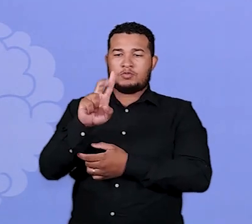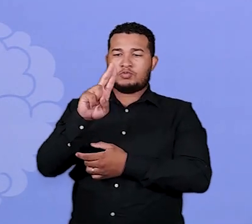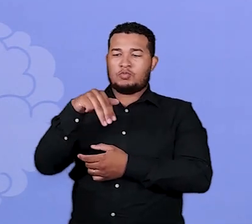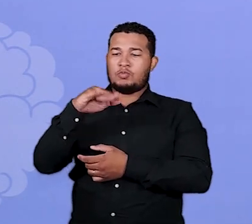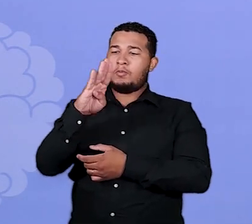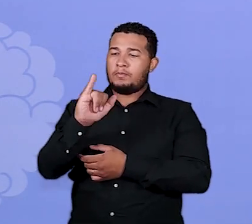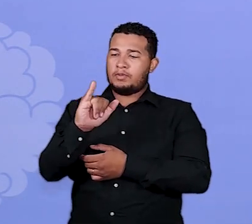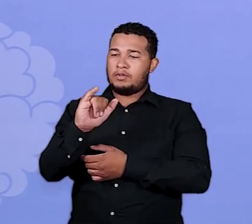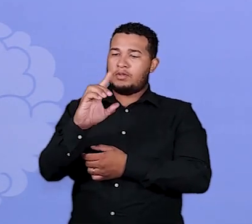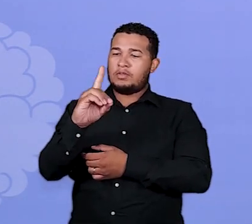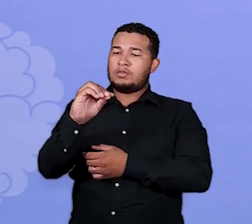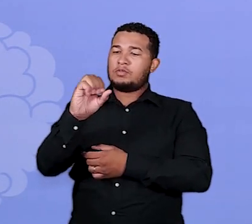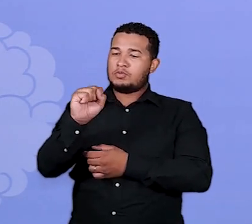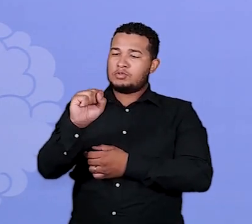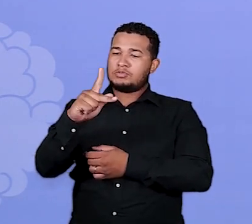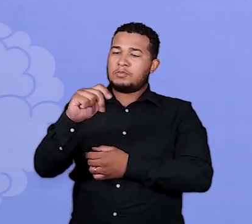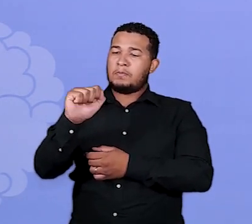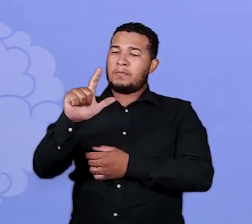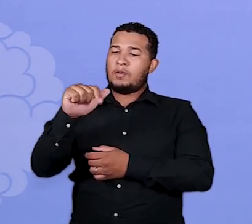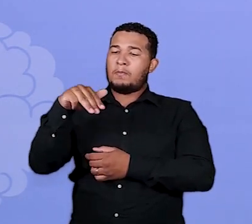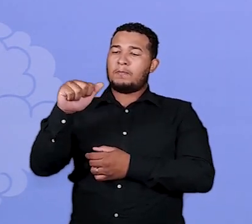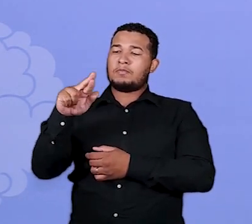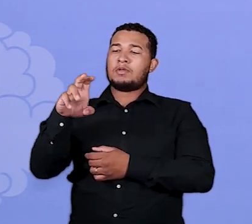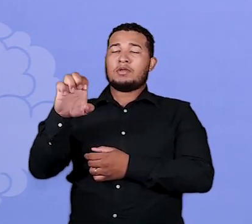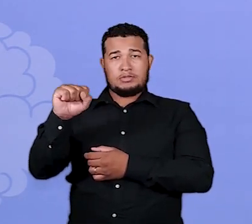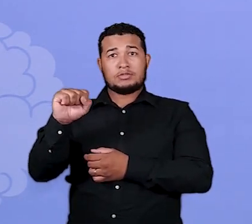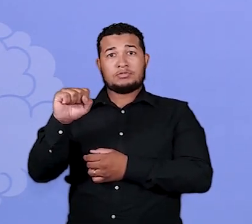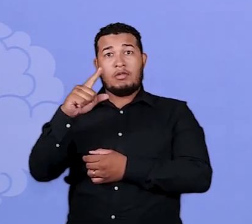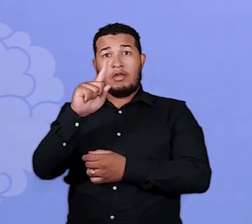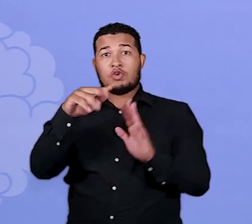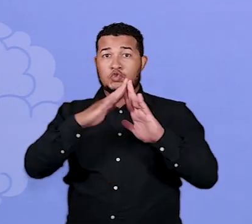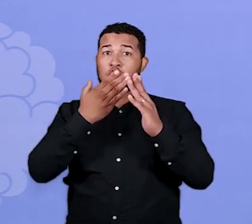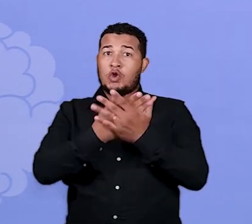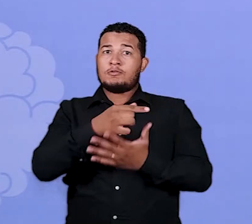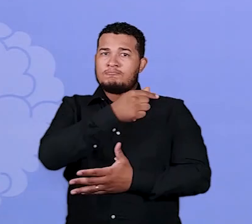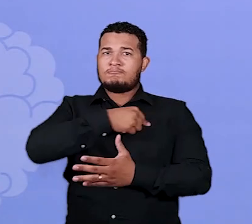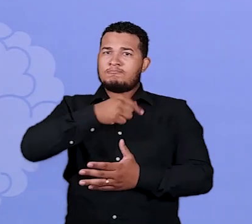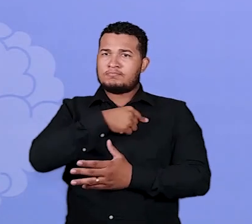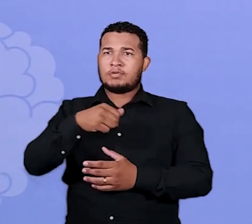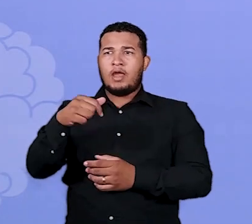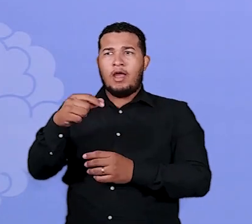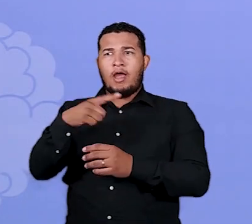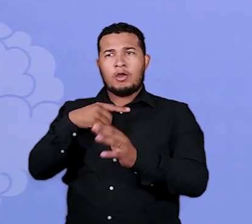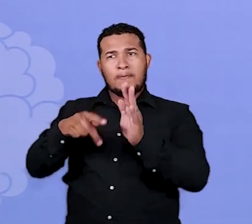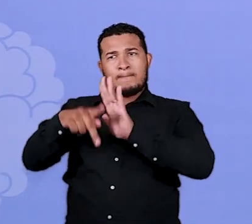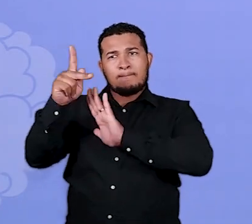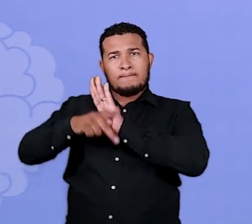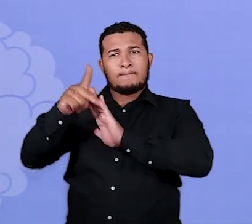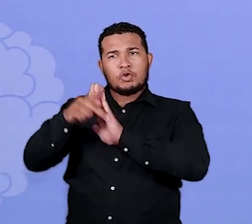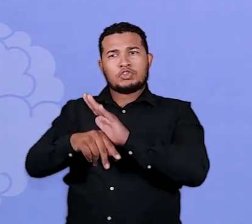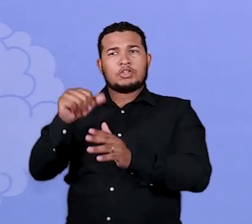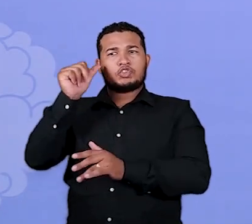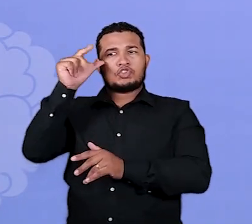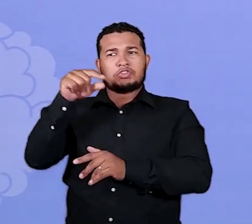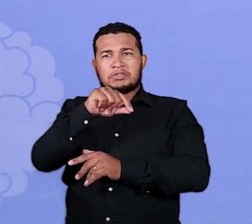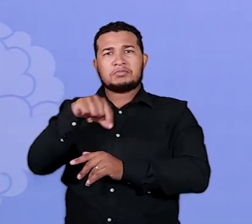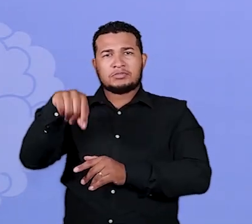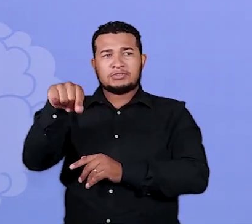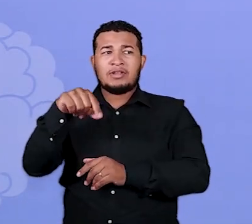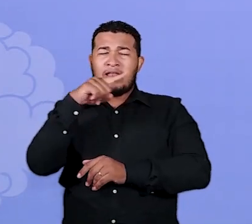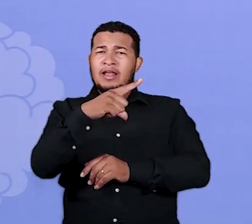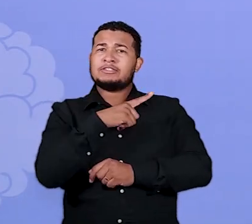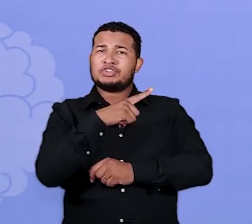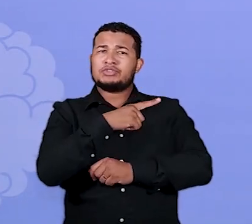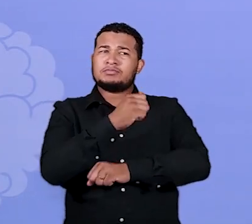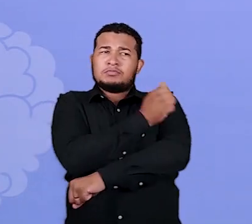Palmares, onde eu estava trabalhando pelo estado do Espírito Santo, eu comecei a desenvolver um projeto de xadrez. Tinha uma aluna muito inteligente, uma aluna